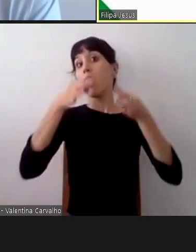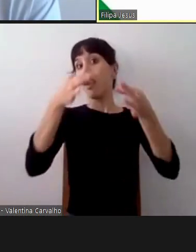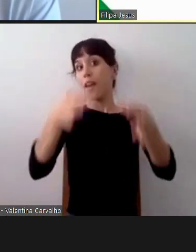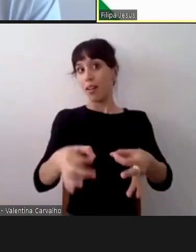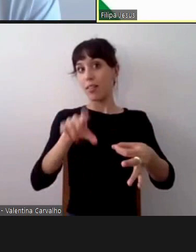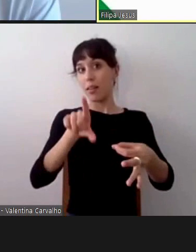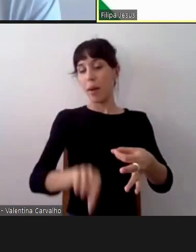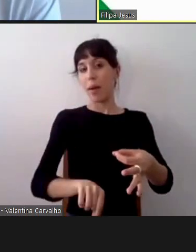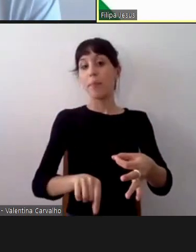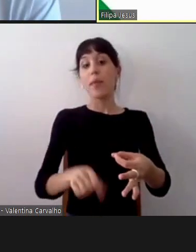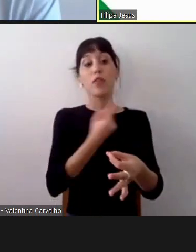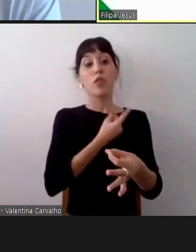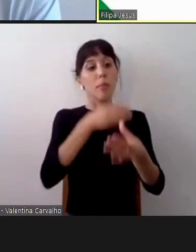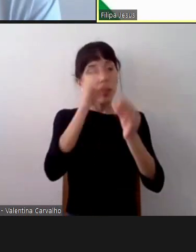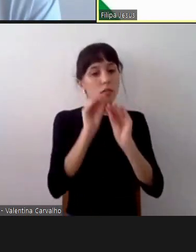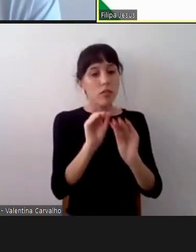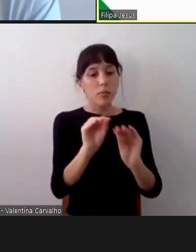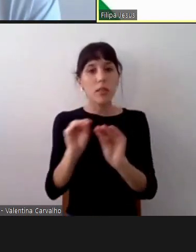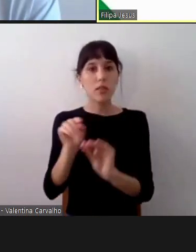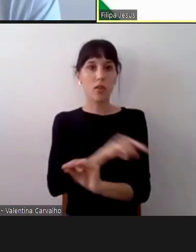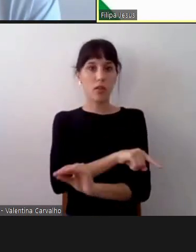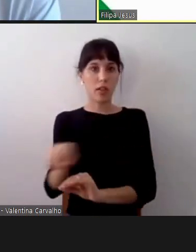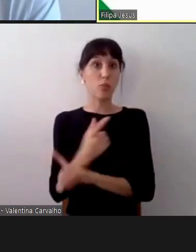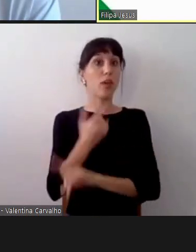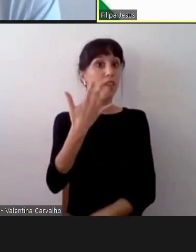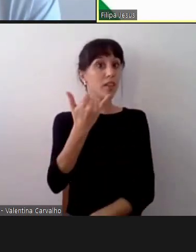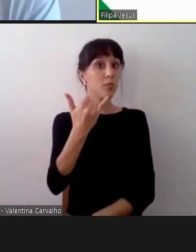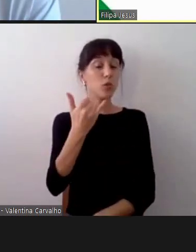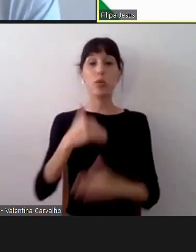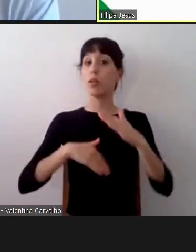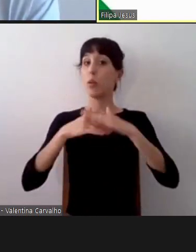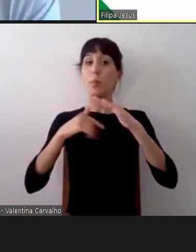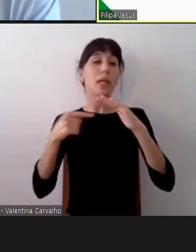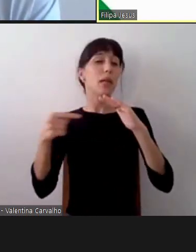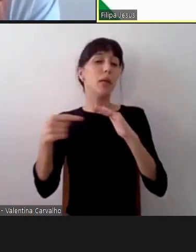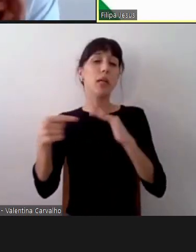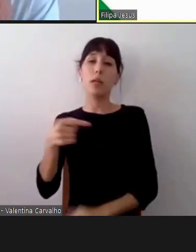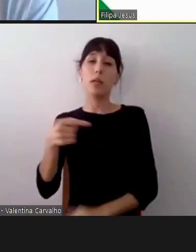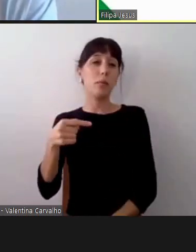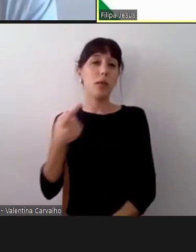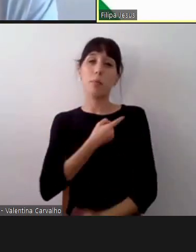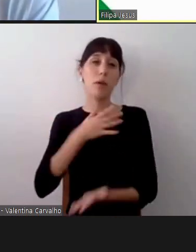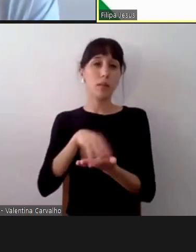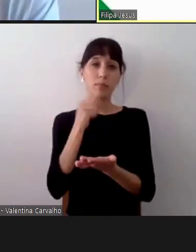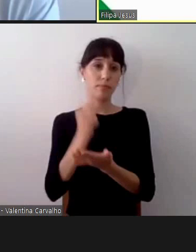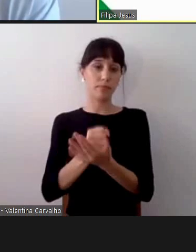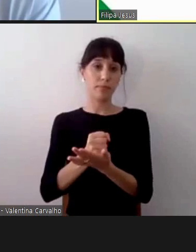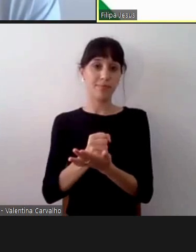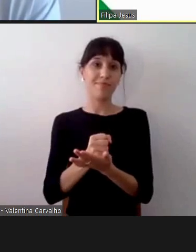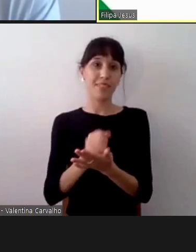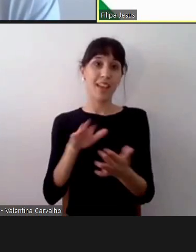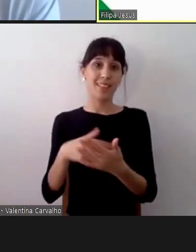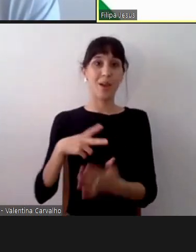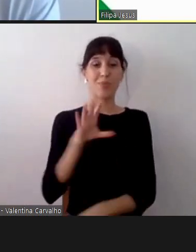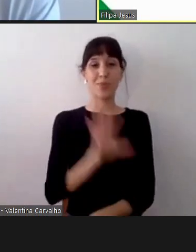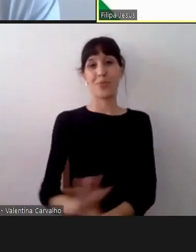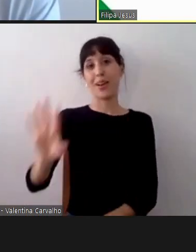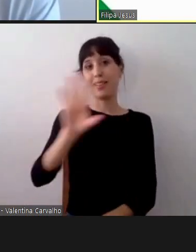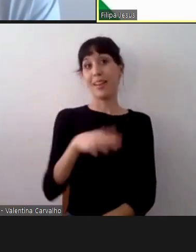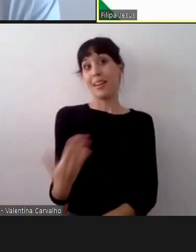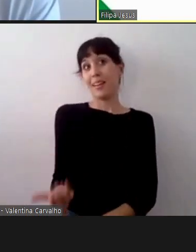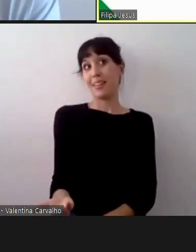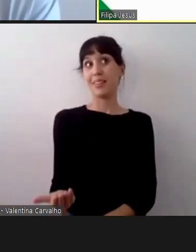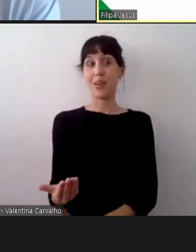as qualificar, porque o 12º ano é o mínimo dos mínimos que podemos ambicionar para o país. E, portanto, eu penso que este é um